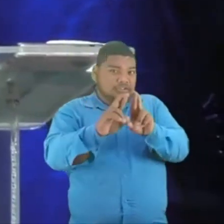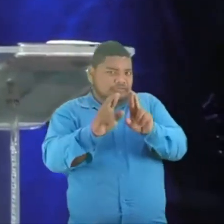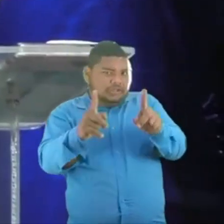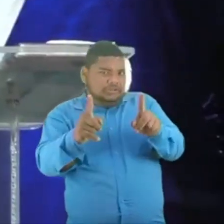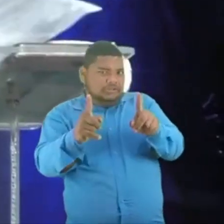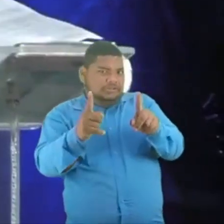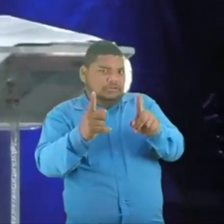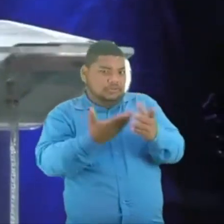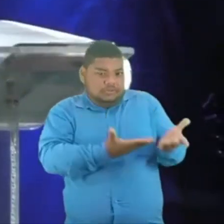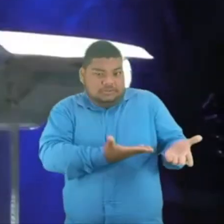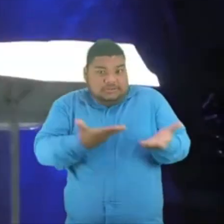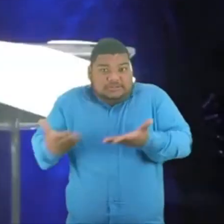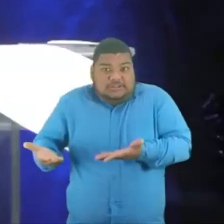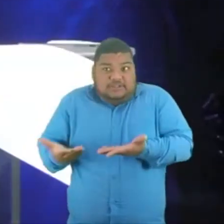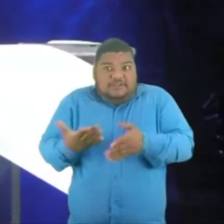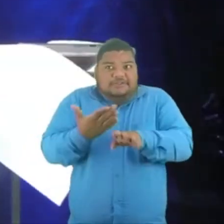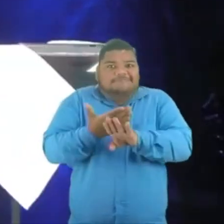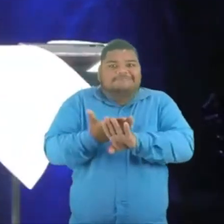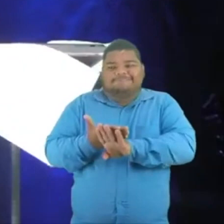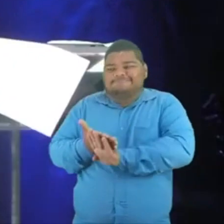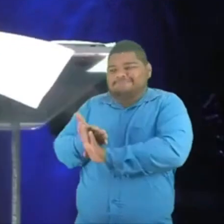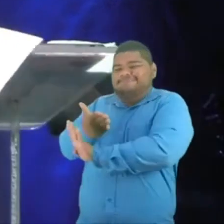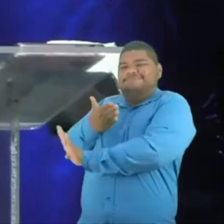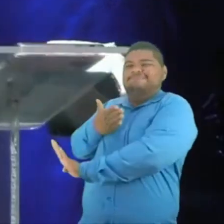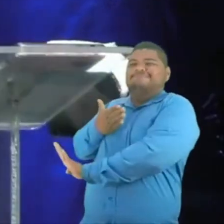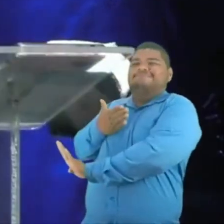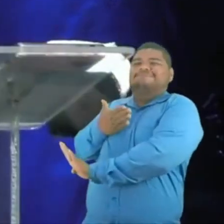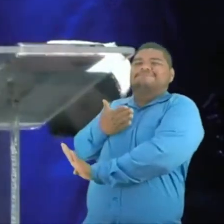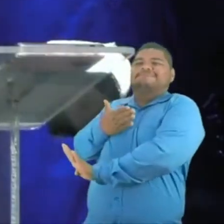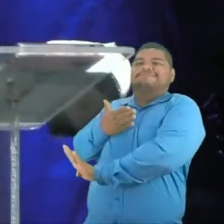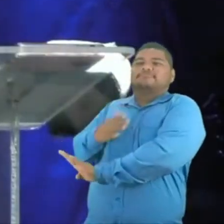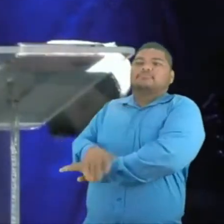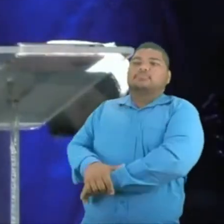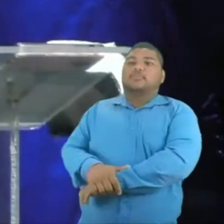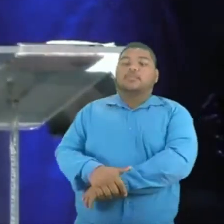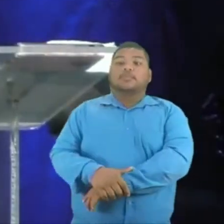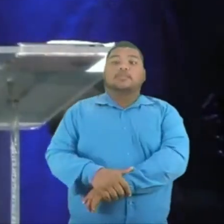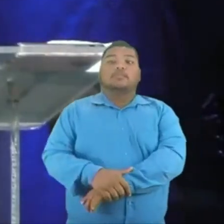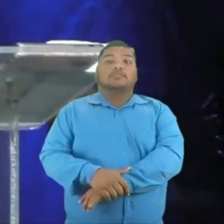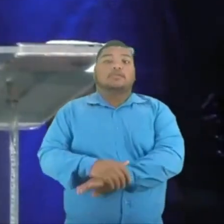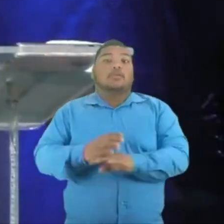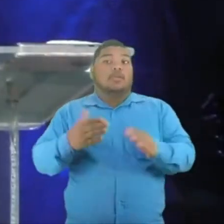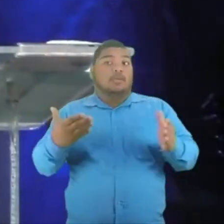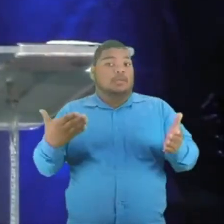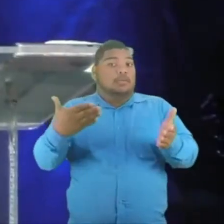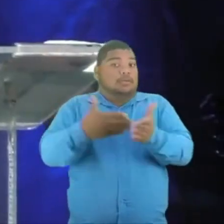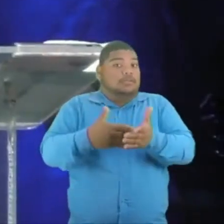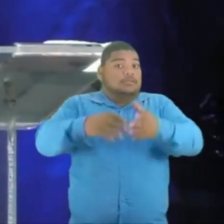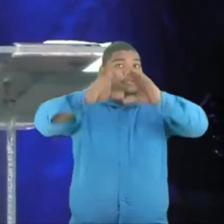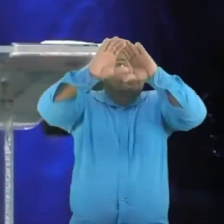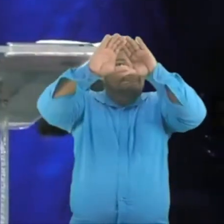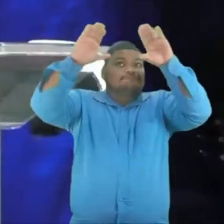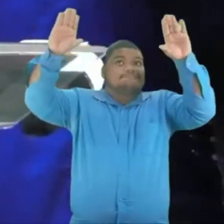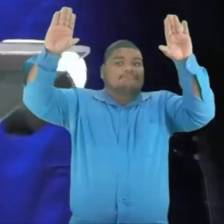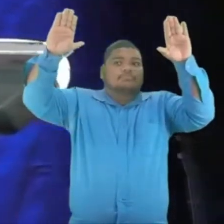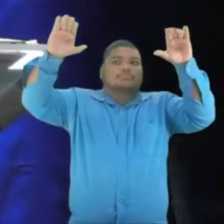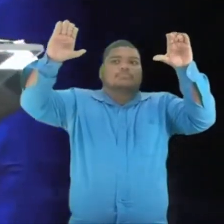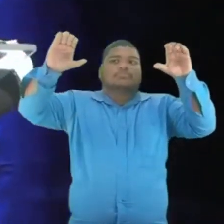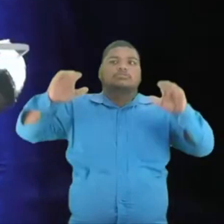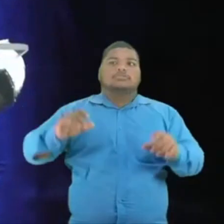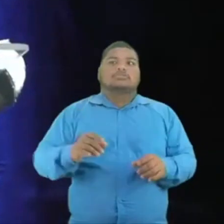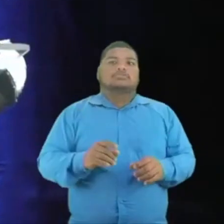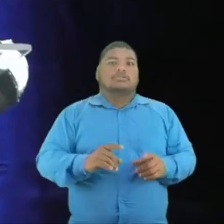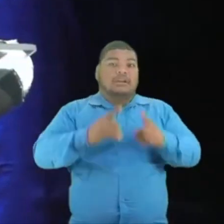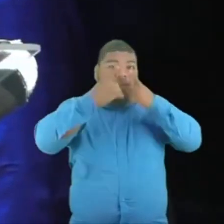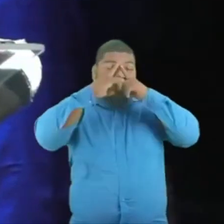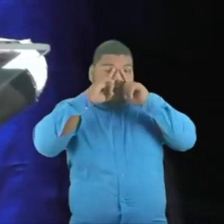os que servem a Deus e os que não servem. Quando chegar no céu, meus irmãos, vai valer a pena cada